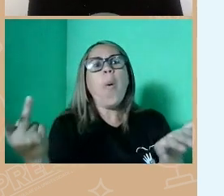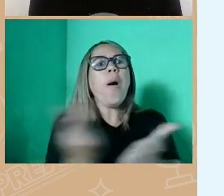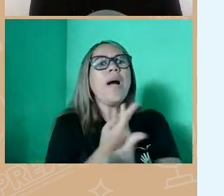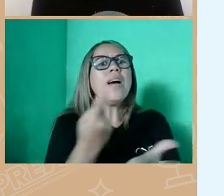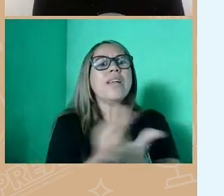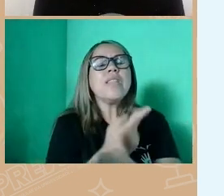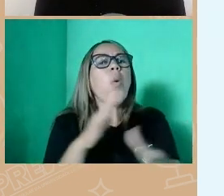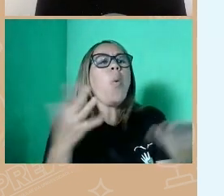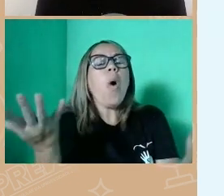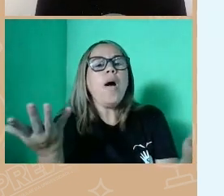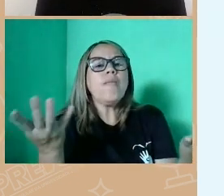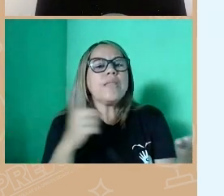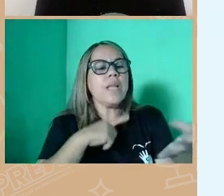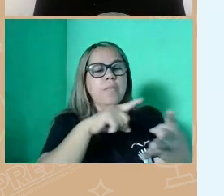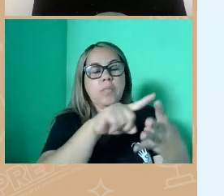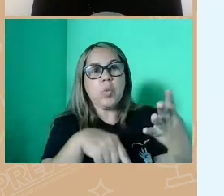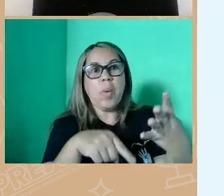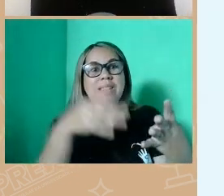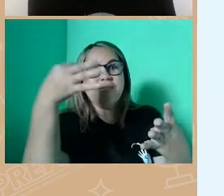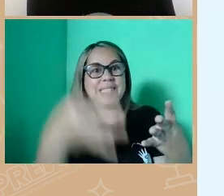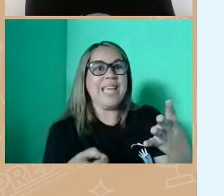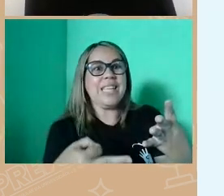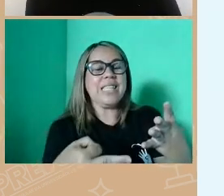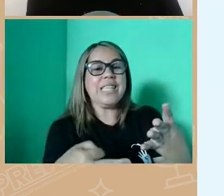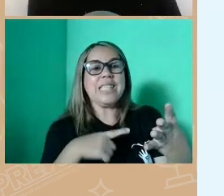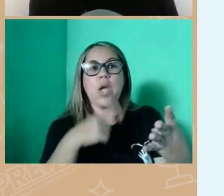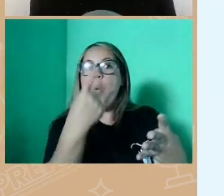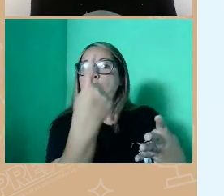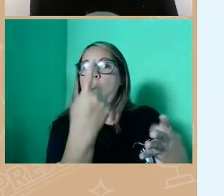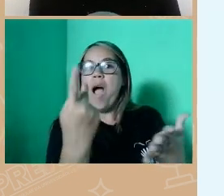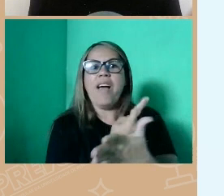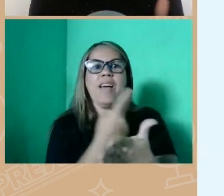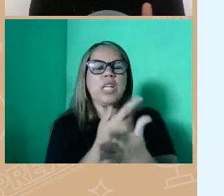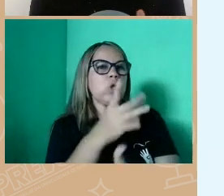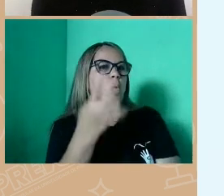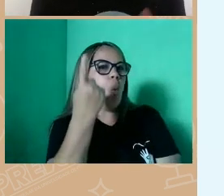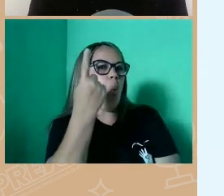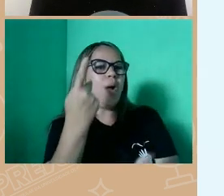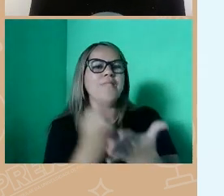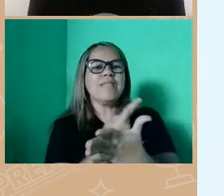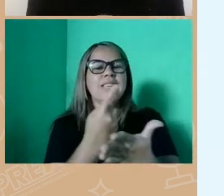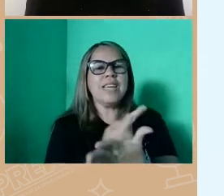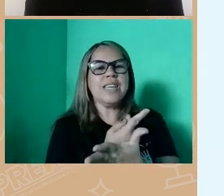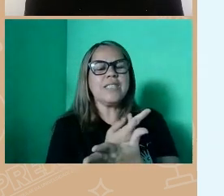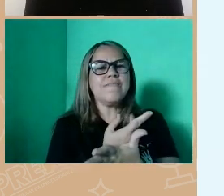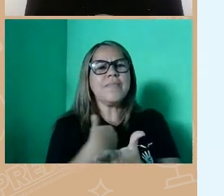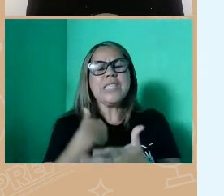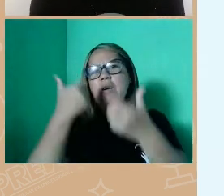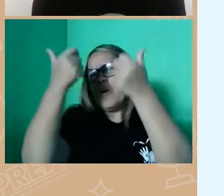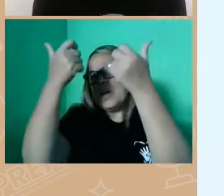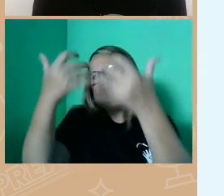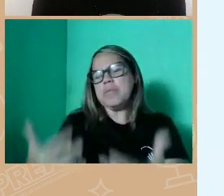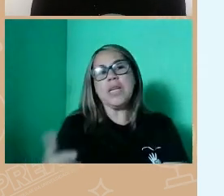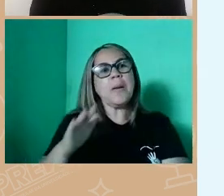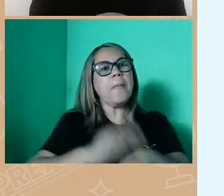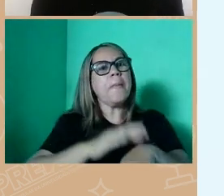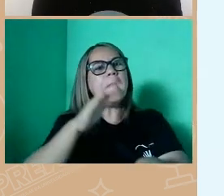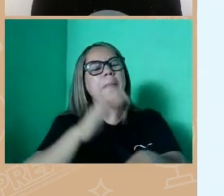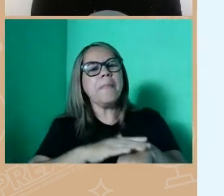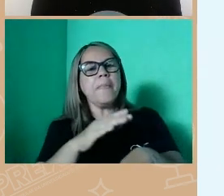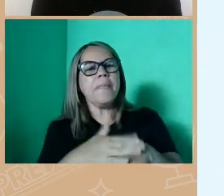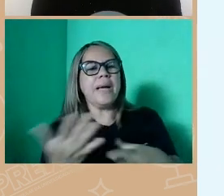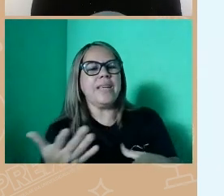temos quatro corretas e uma errada, somente uma explicando ainda mais essas